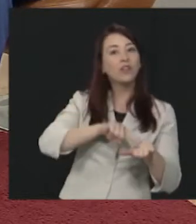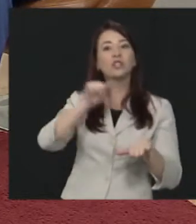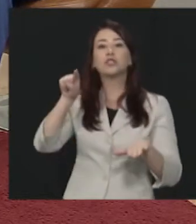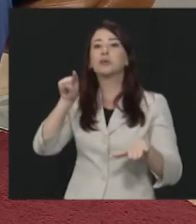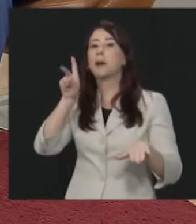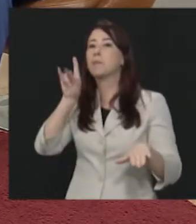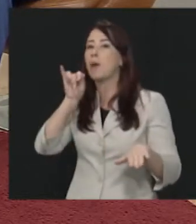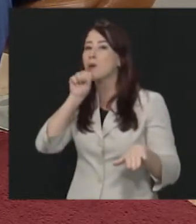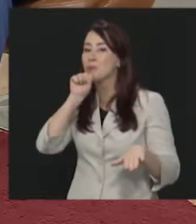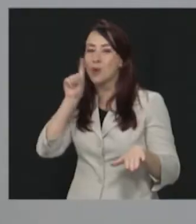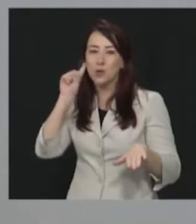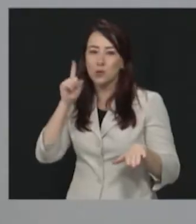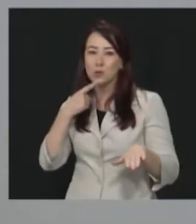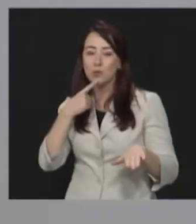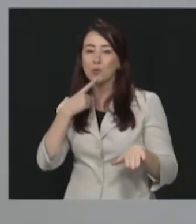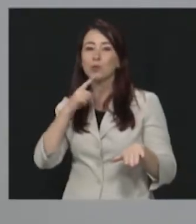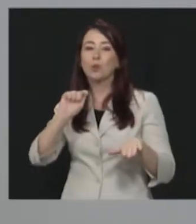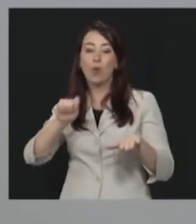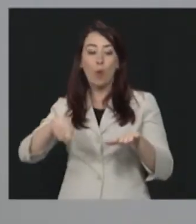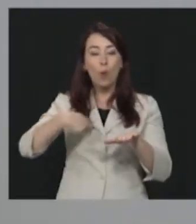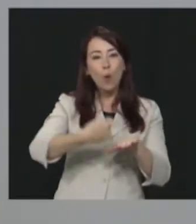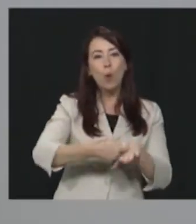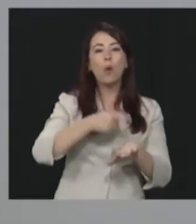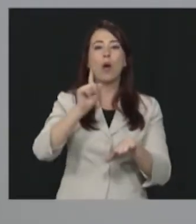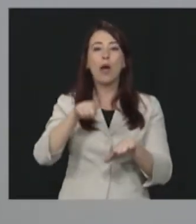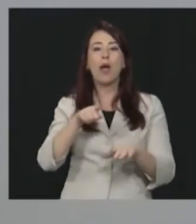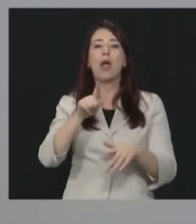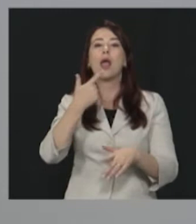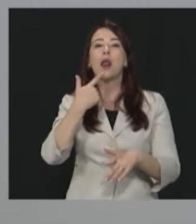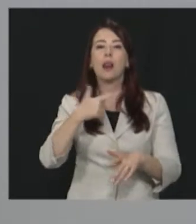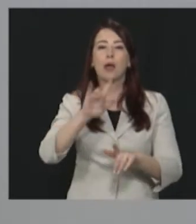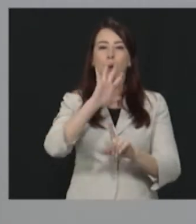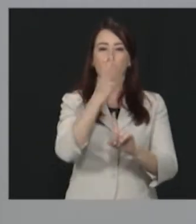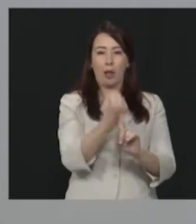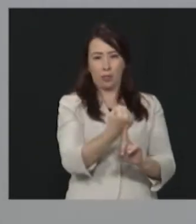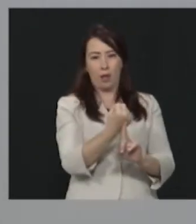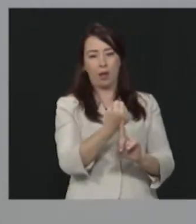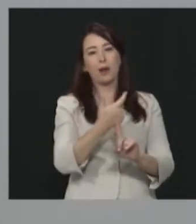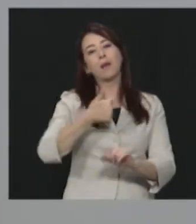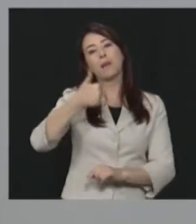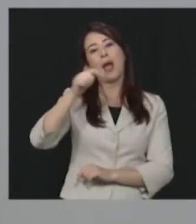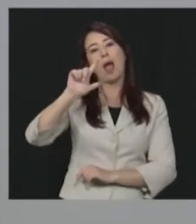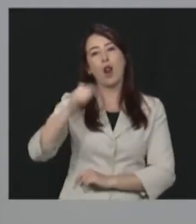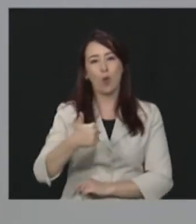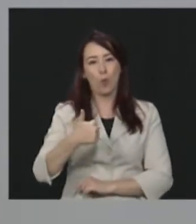a língua de sinais é considerada língua materna ou primeira língua. Isso,